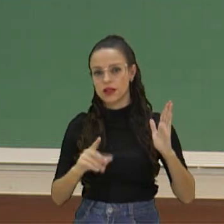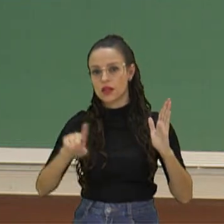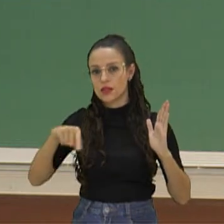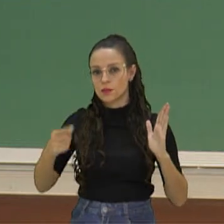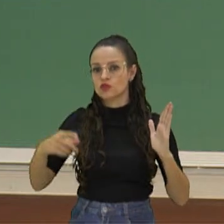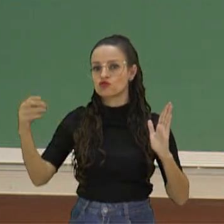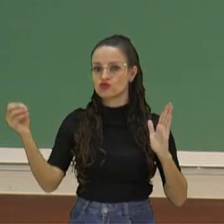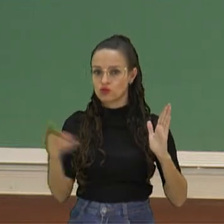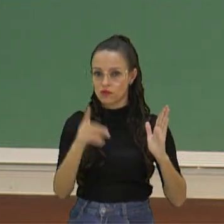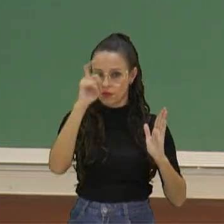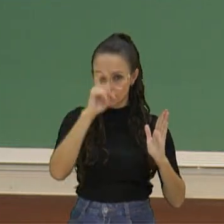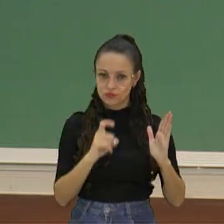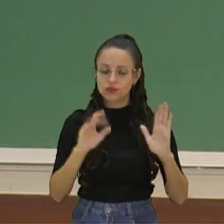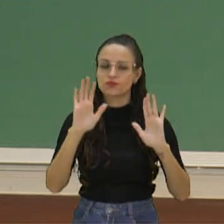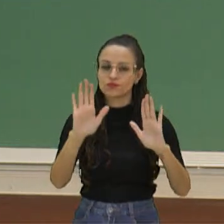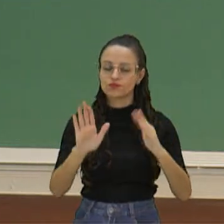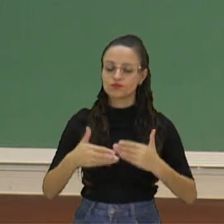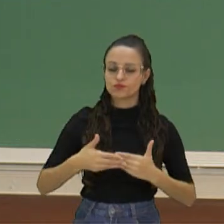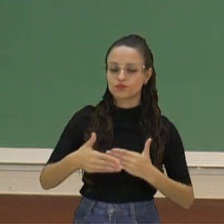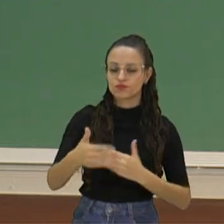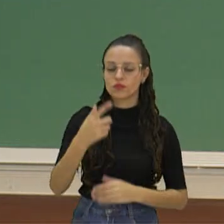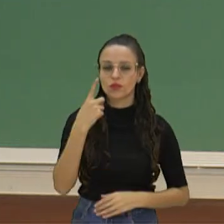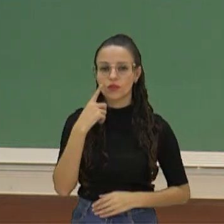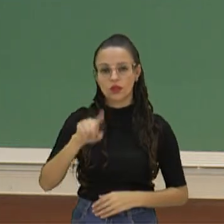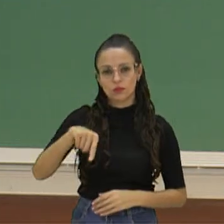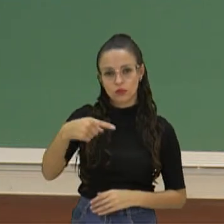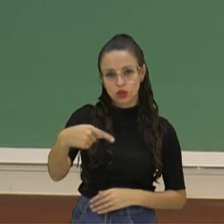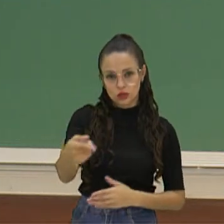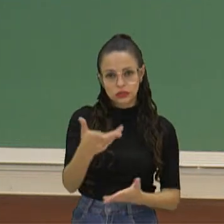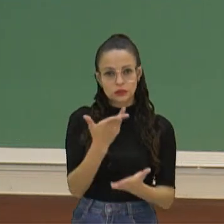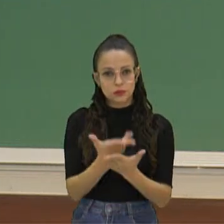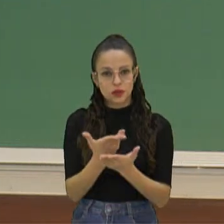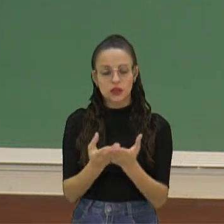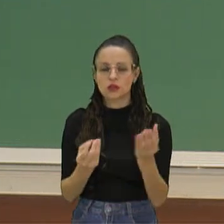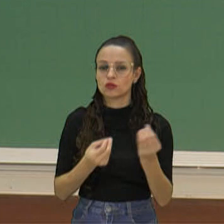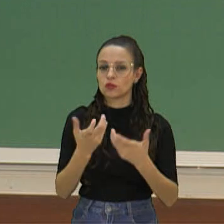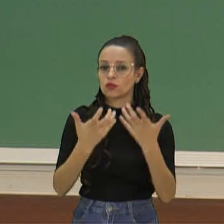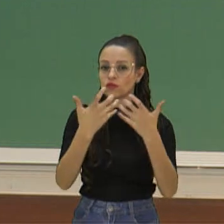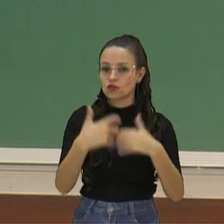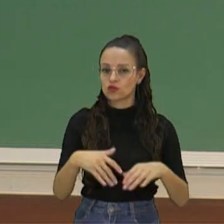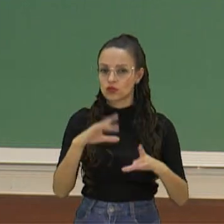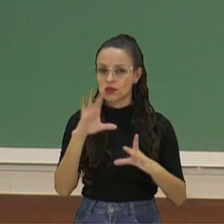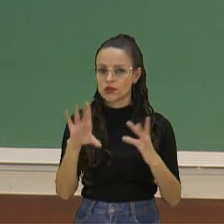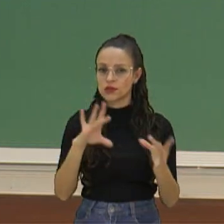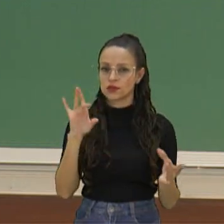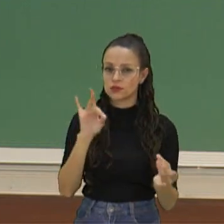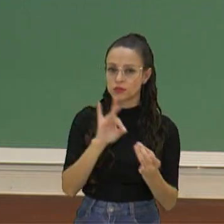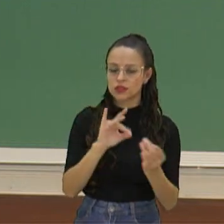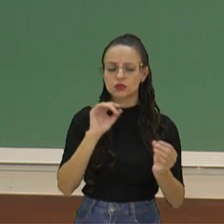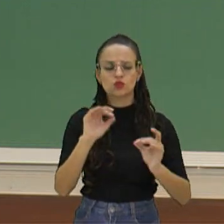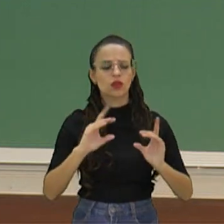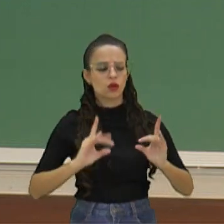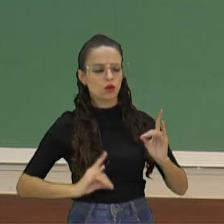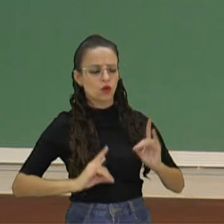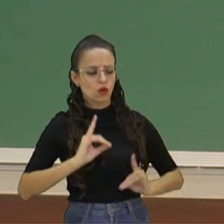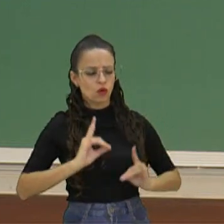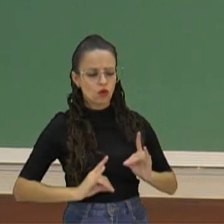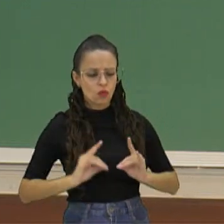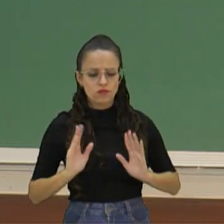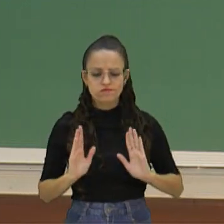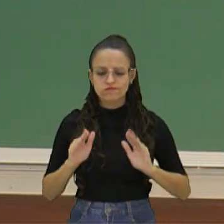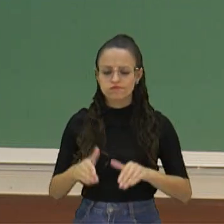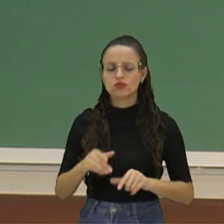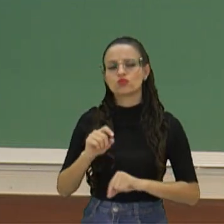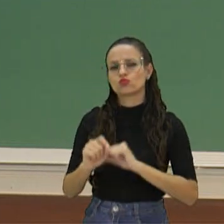menstruação. Isso a gente vai ver nas próximas aulas, como que funciona especificamente, quais hormônios estão envolvidos nisso,